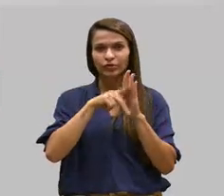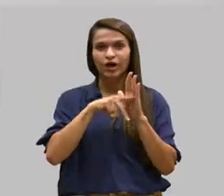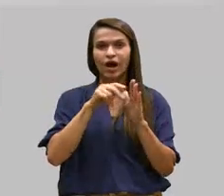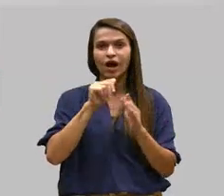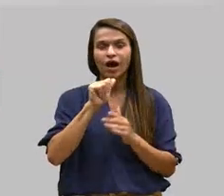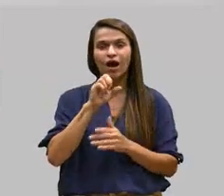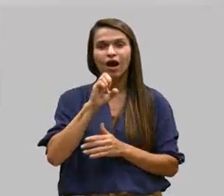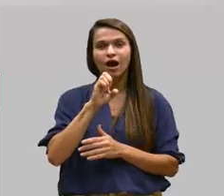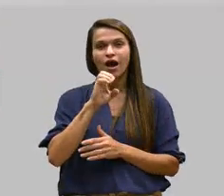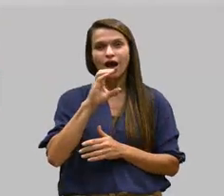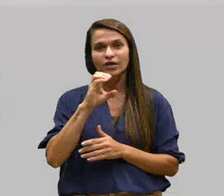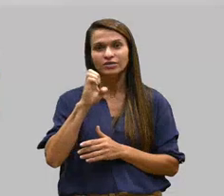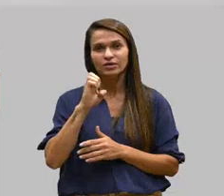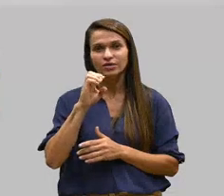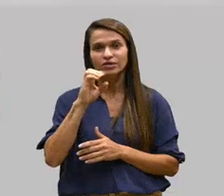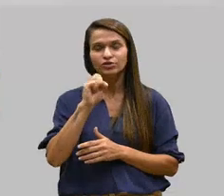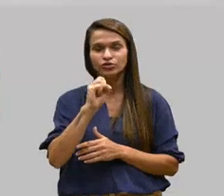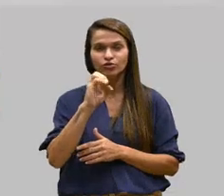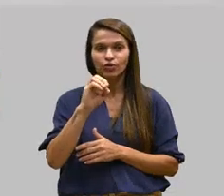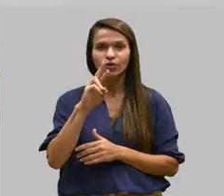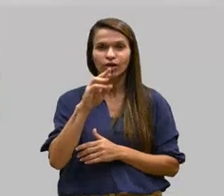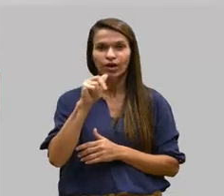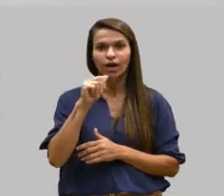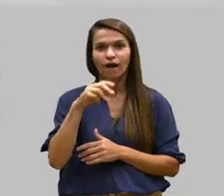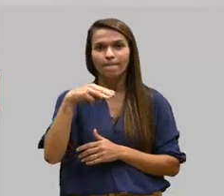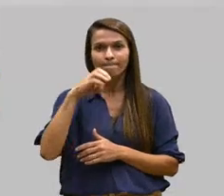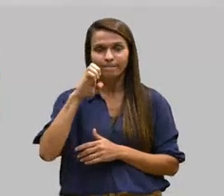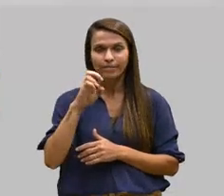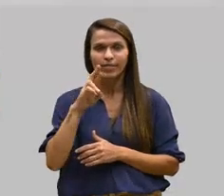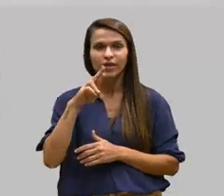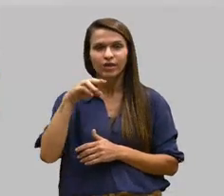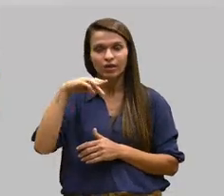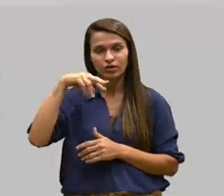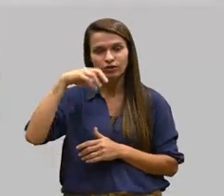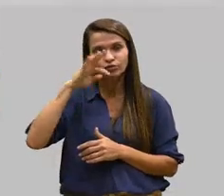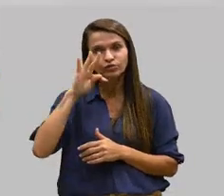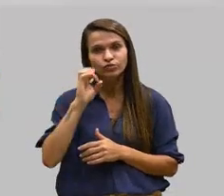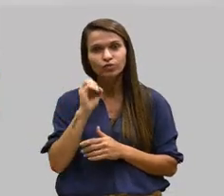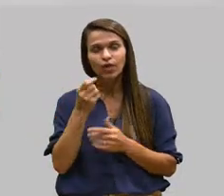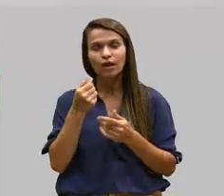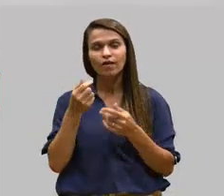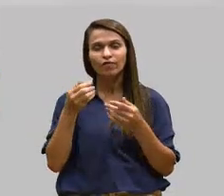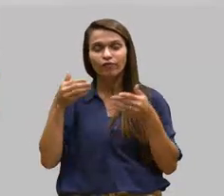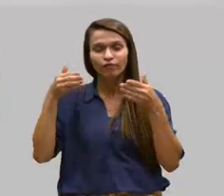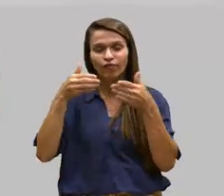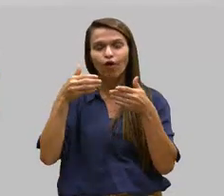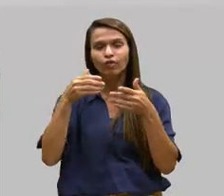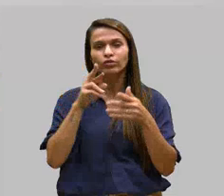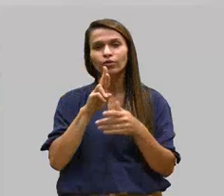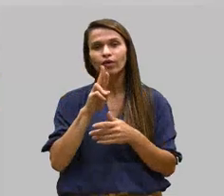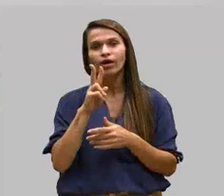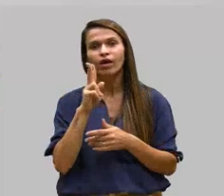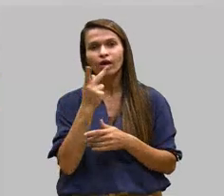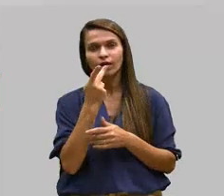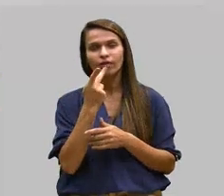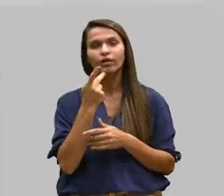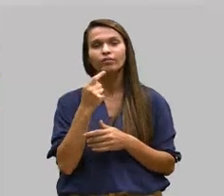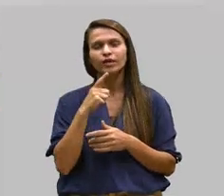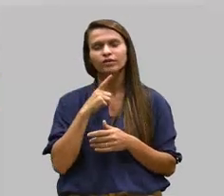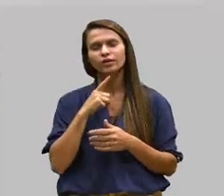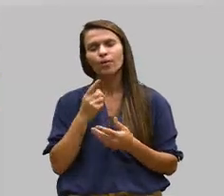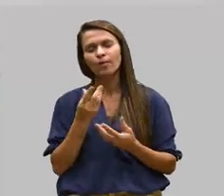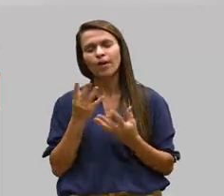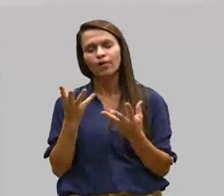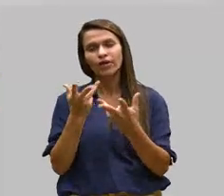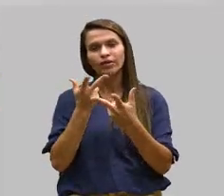empregadores que ele é destinado aos profissionais de RH aos donos de empresas justamente para eles receberem uma qualificação